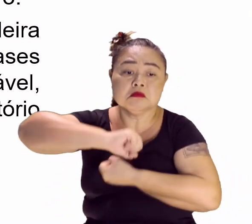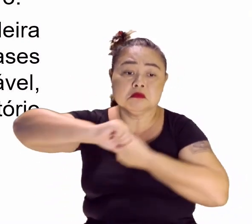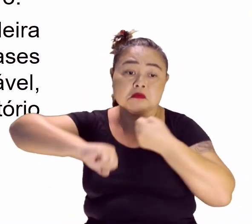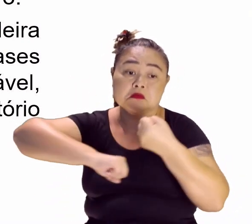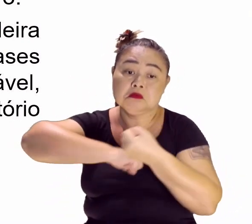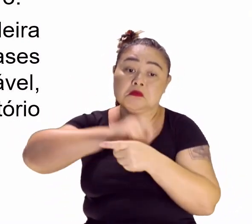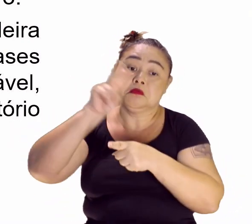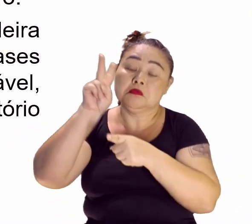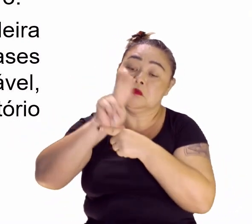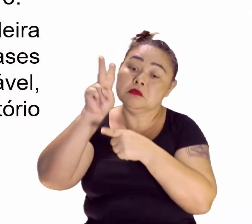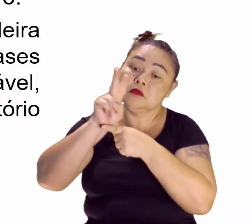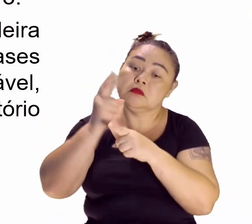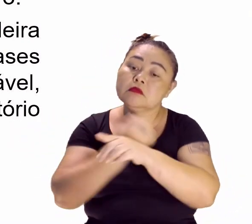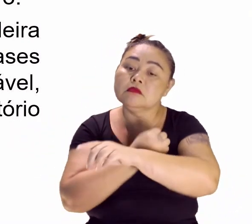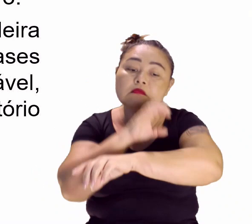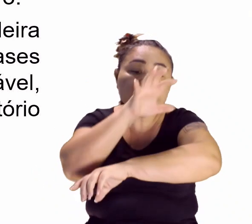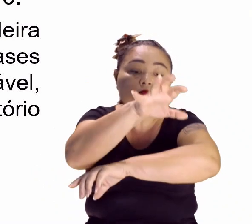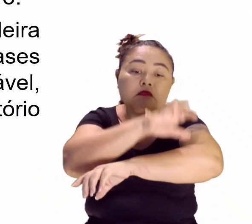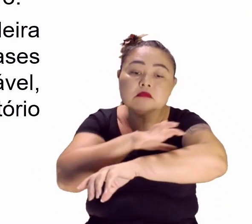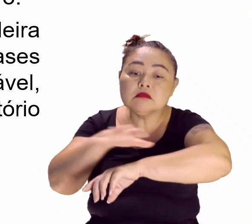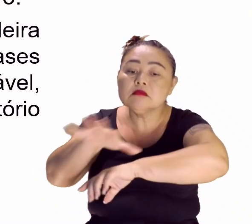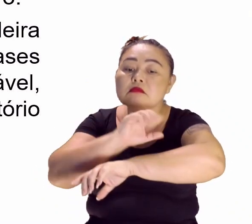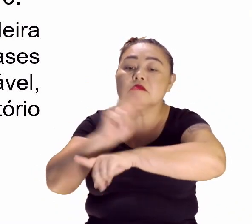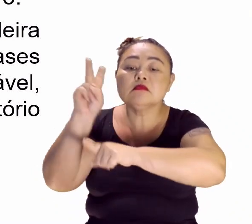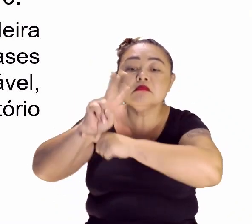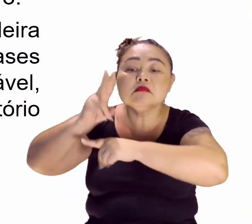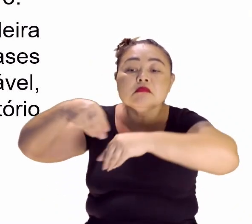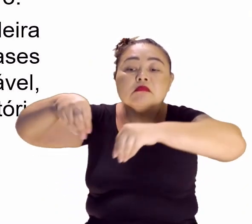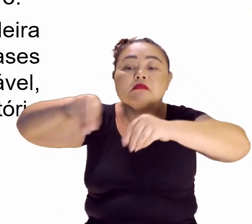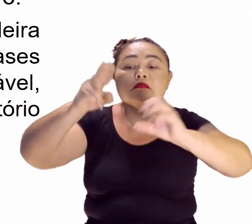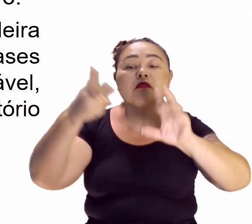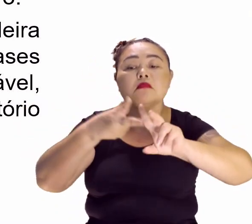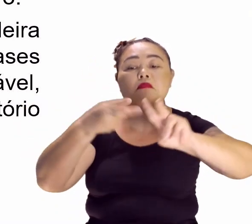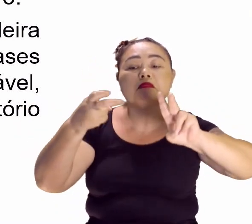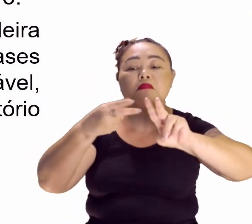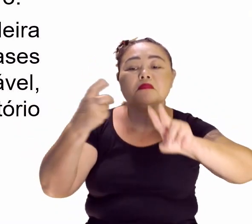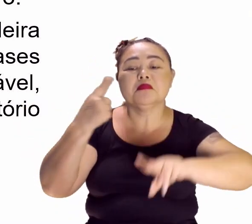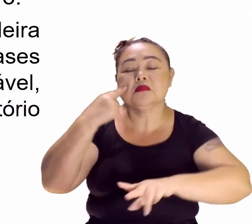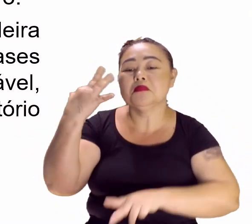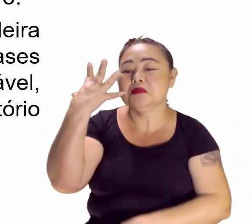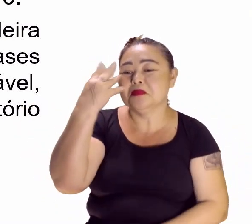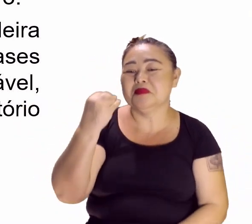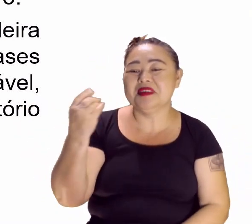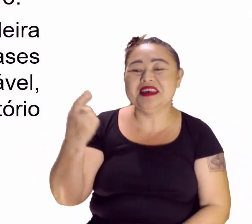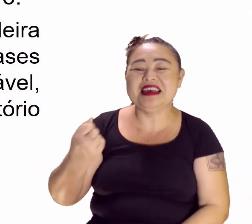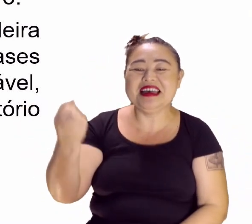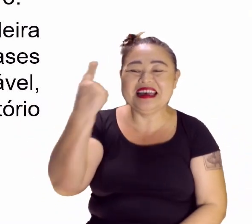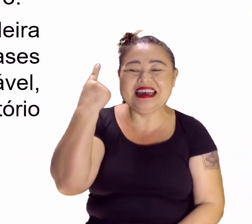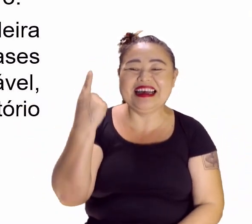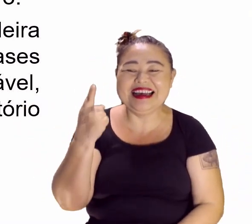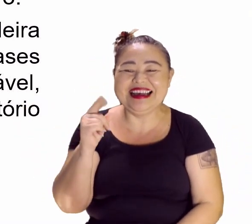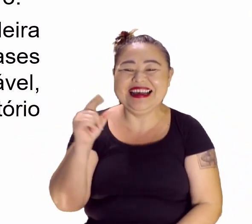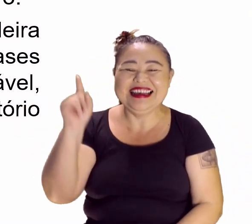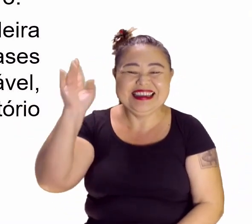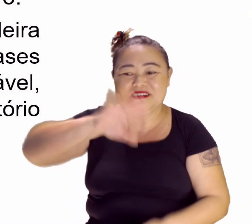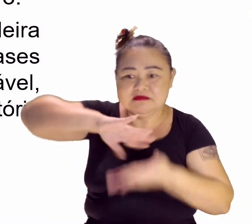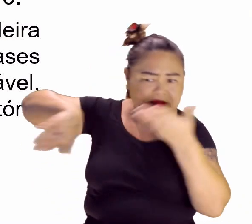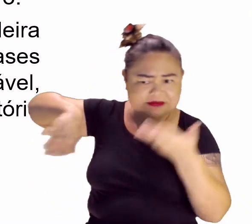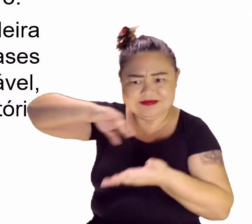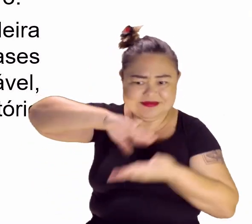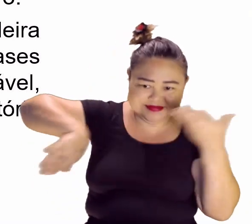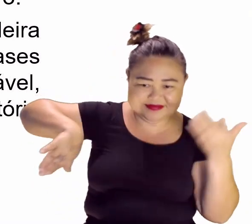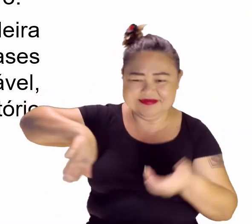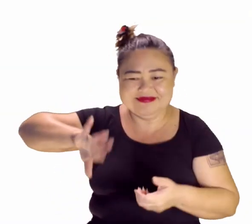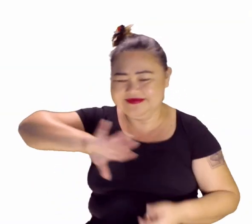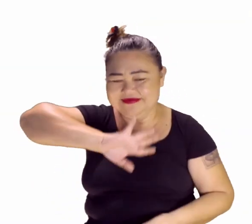sustentável, preservando o ecossistema e protegendo o território indígena. Tá muito bonito isso aqui. Eu fiquei foi com raiva, eu vou riscar logo ela. Vamos isso?